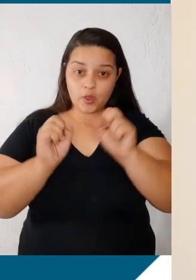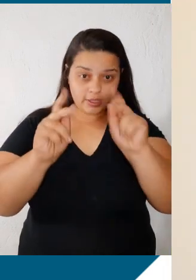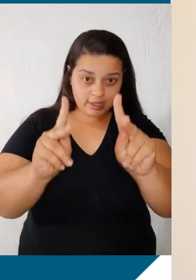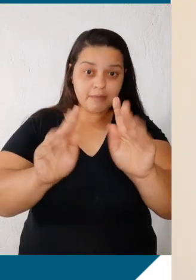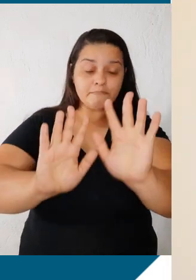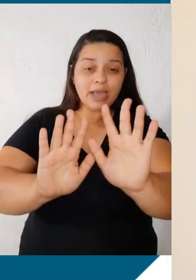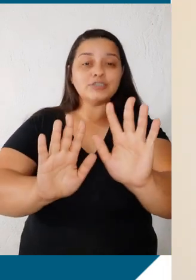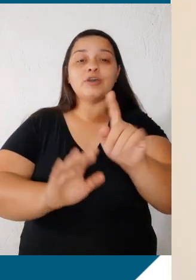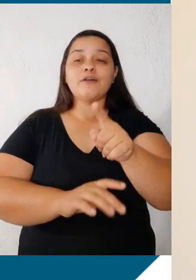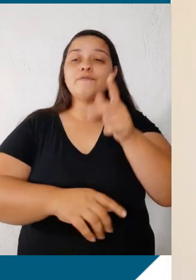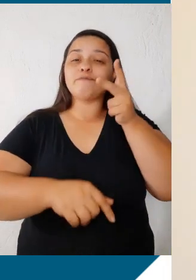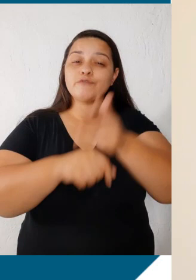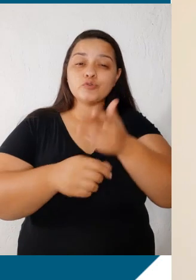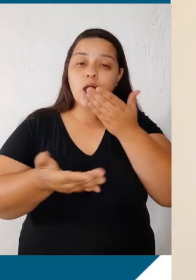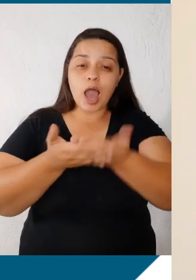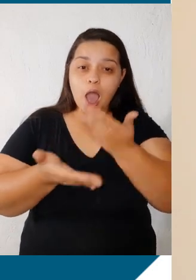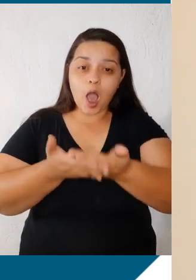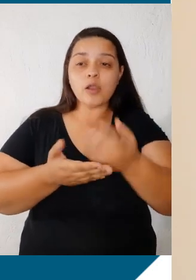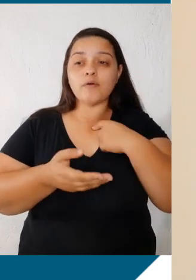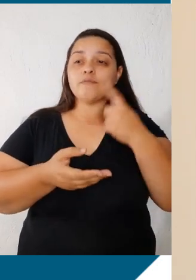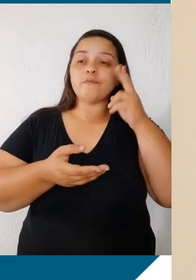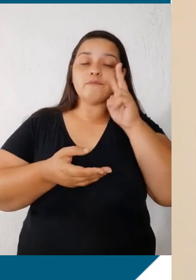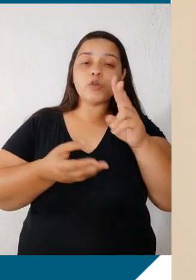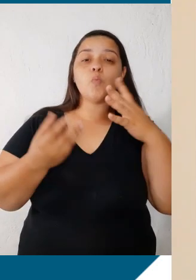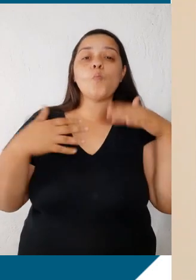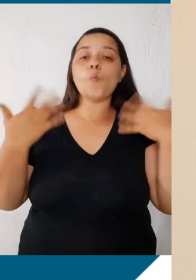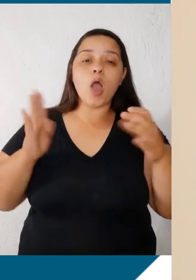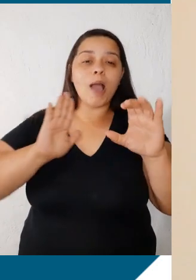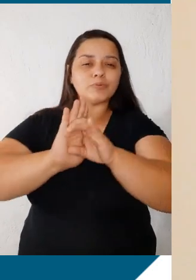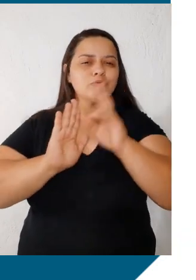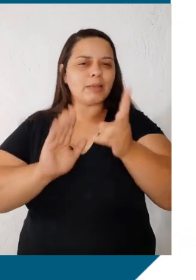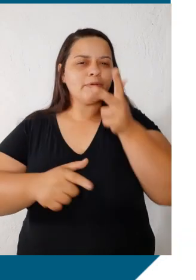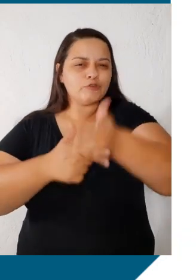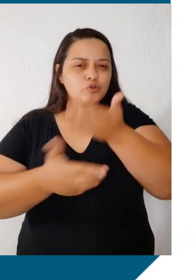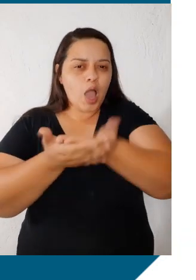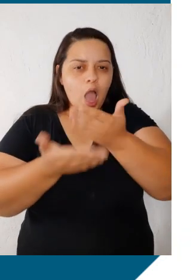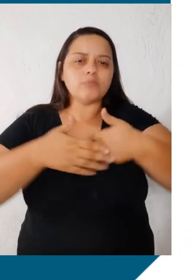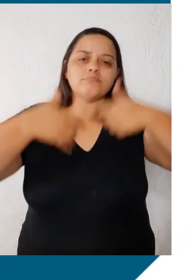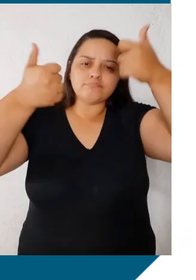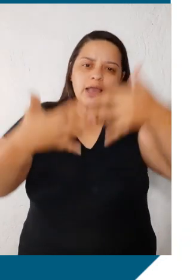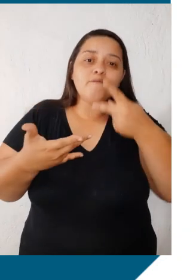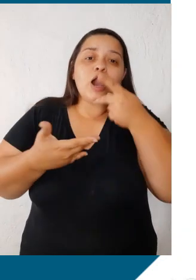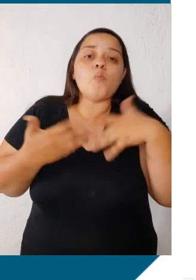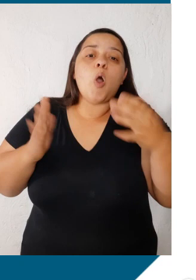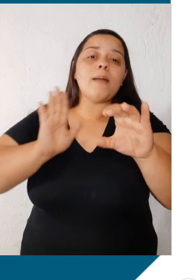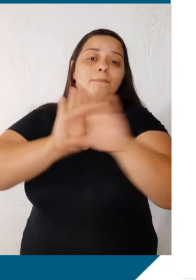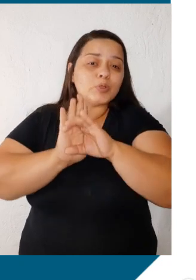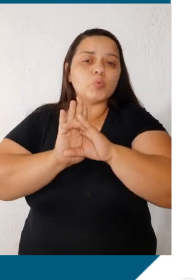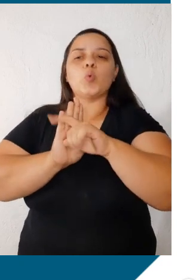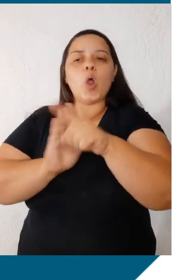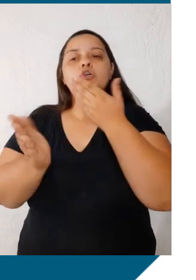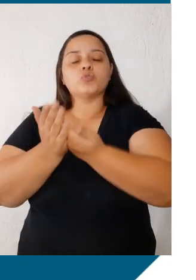Em cada videoaula, nós vamos indicar qual capítulo do material didático escrito está sendo discutido. E é